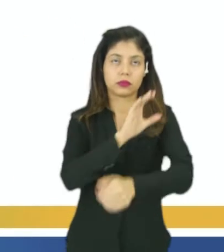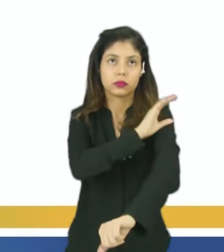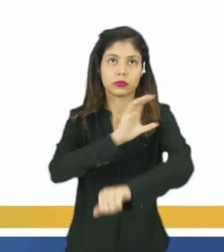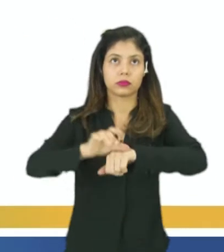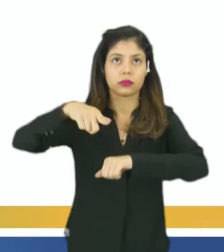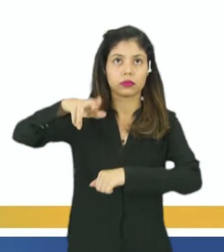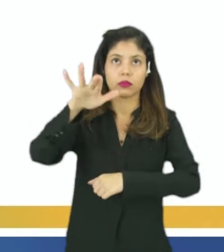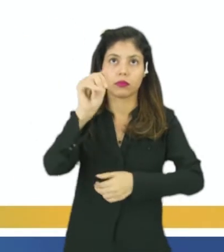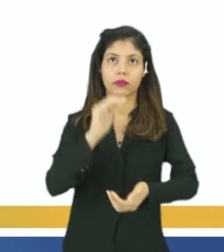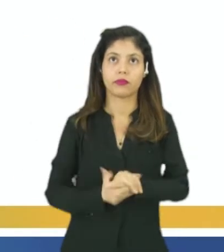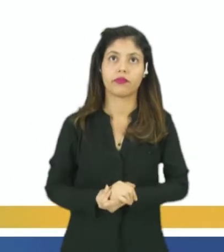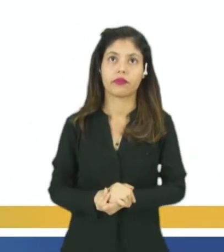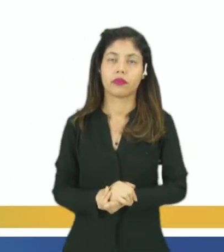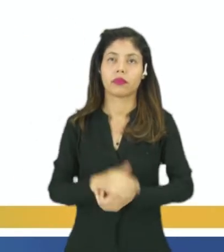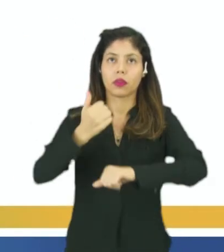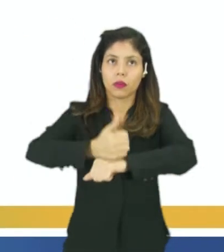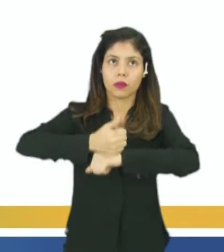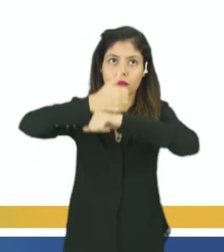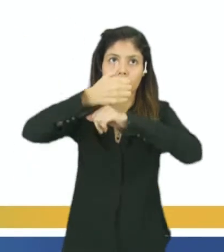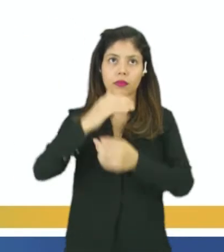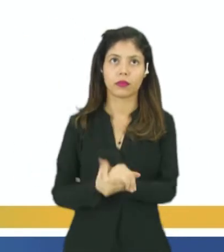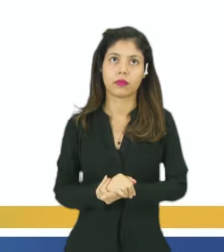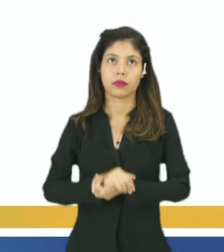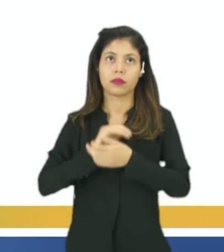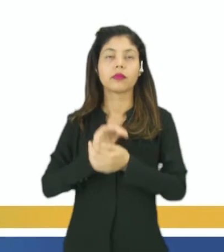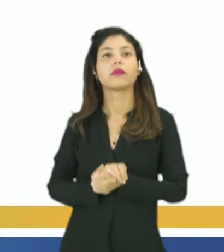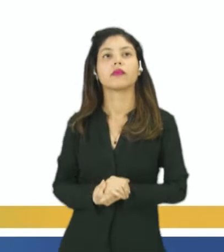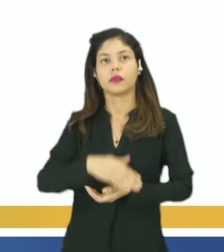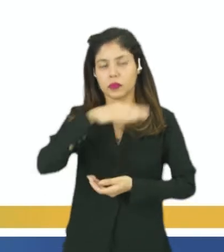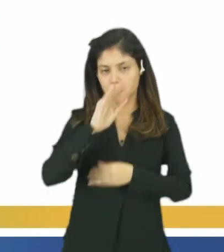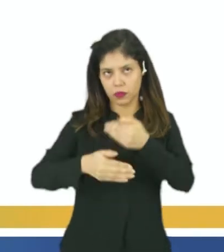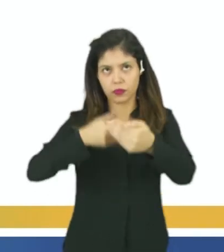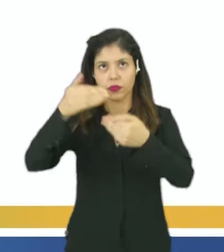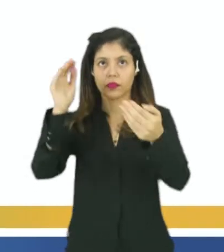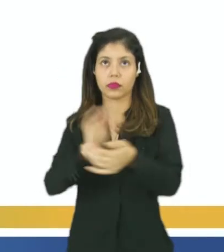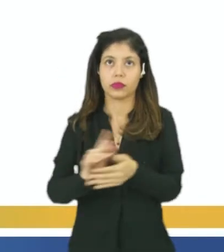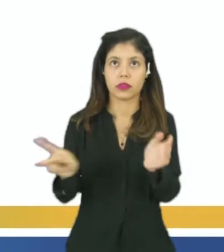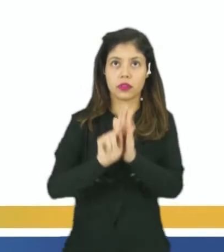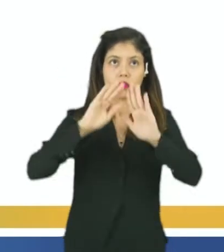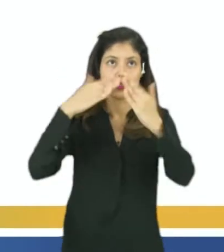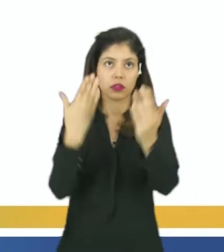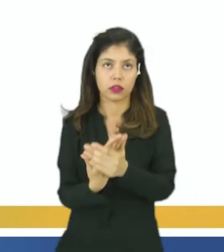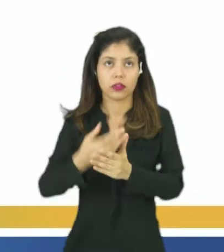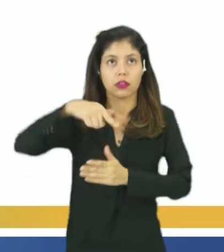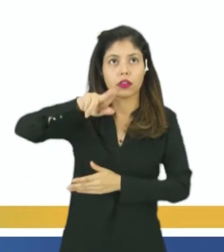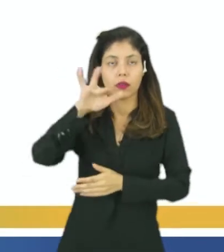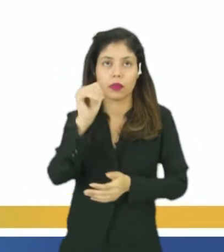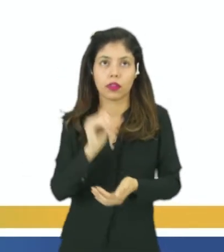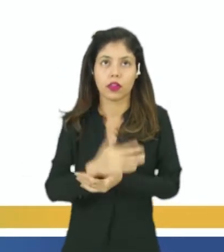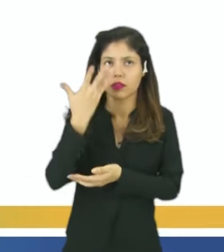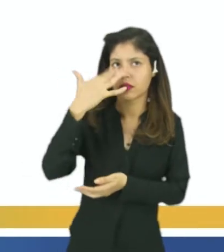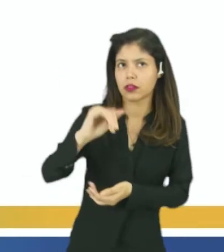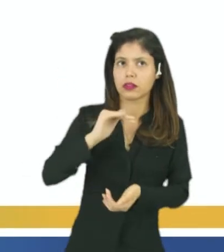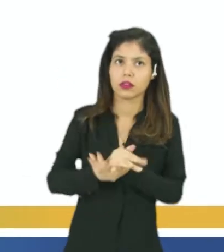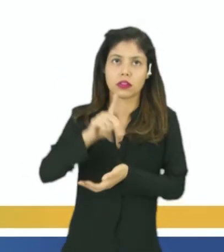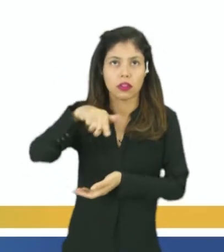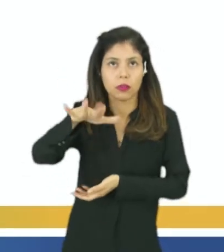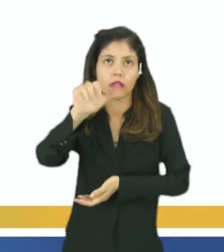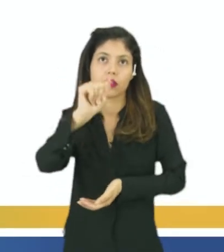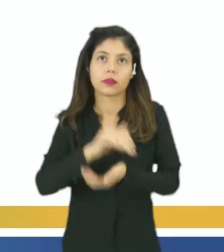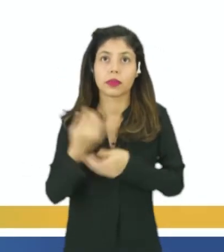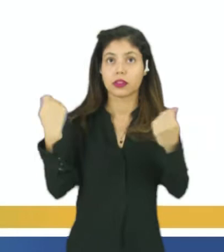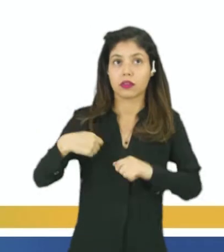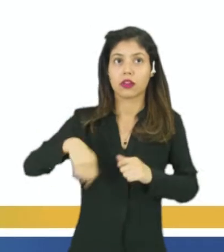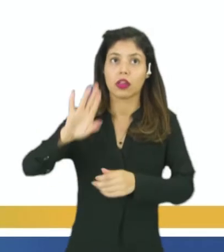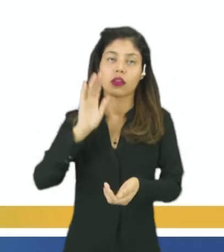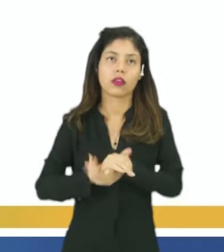cultura quilombola, assim como a qualidade dessa educação desenvolvida nas escolas de áreas quilombolas. As crianças